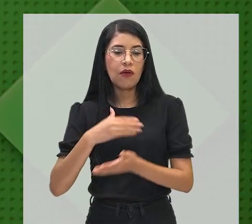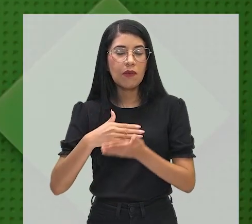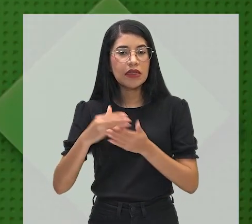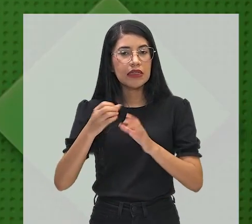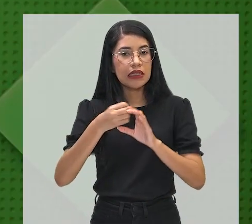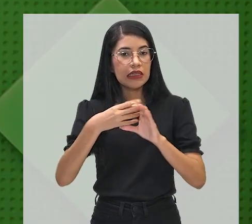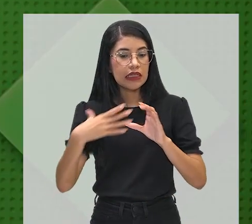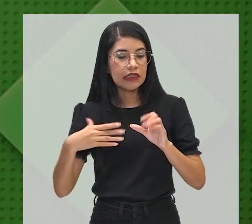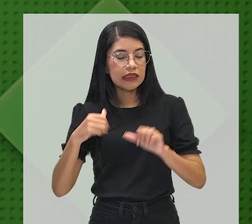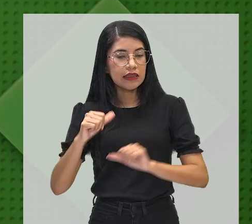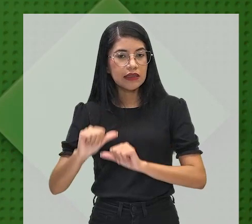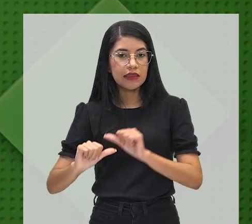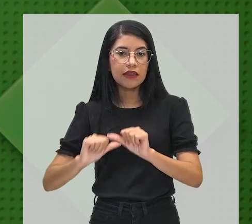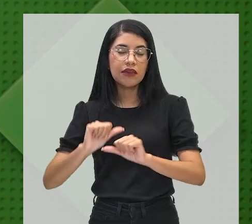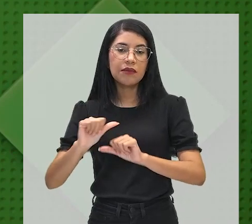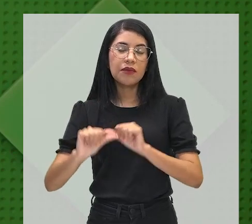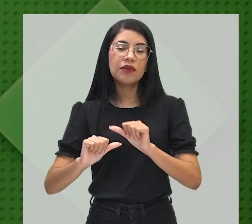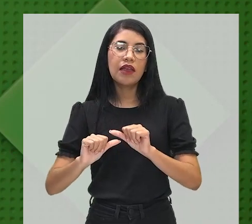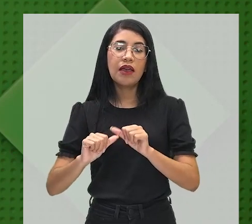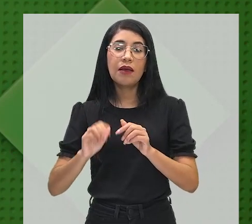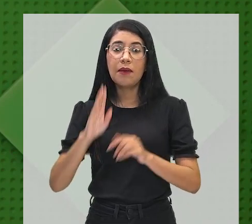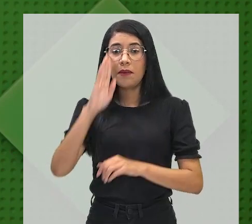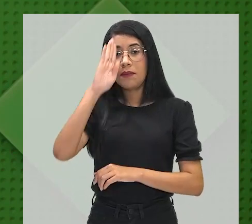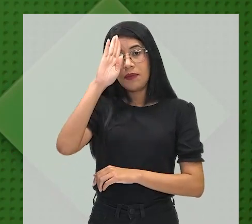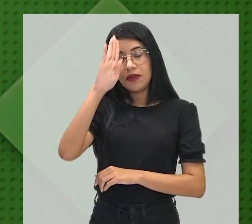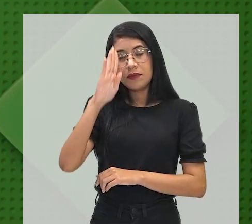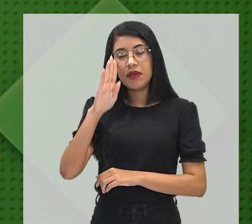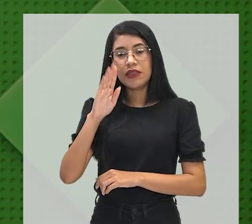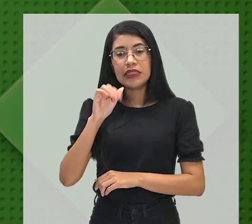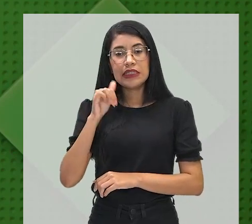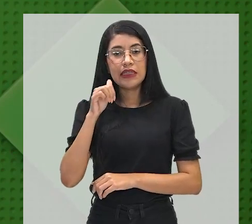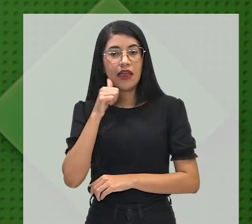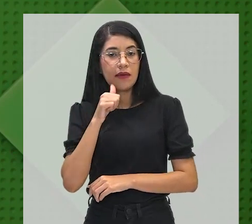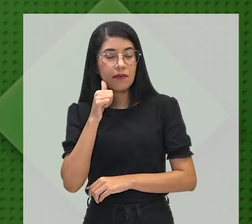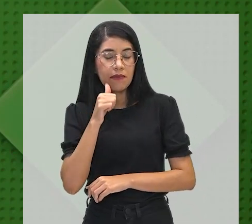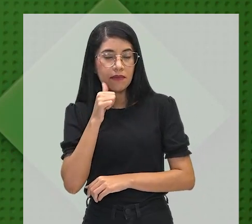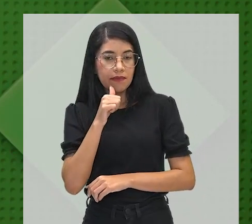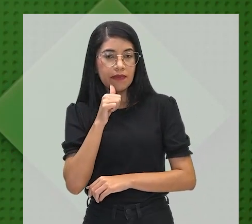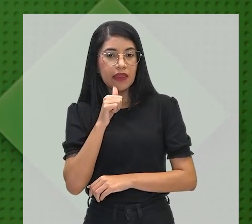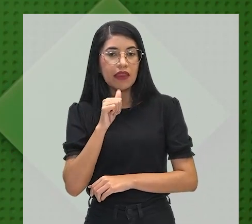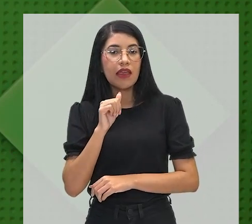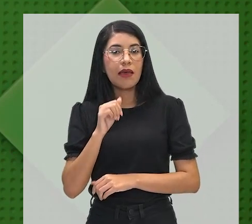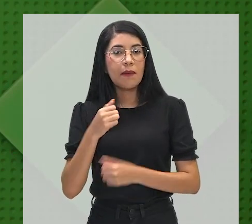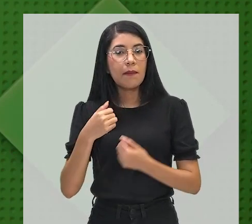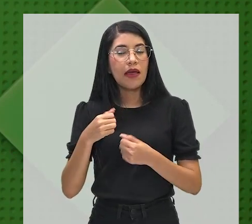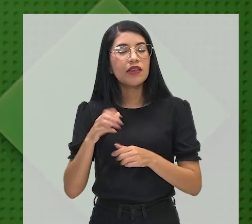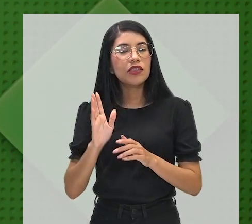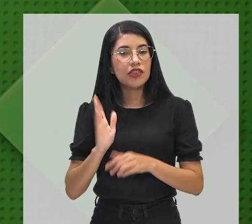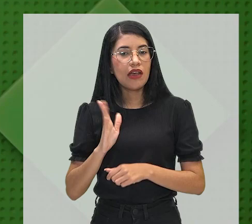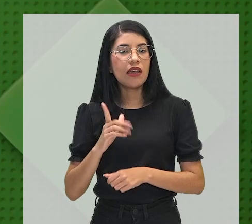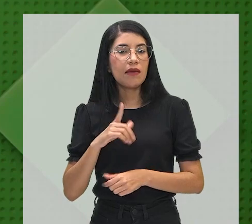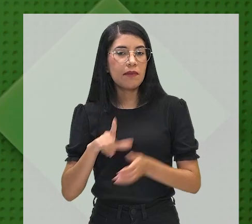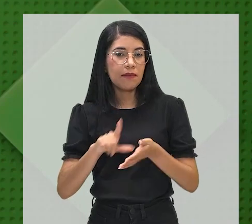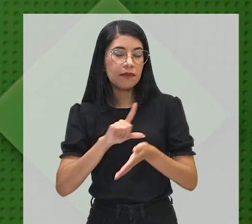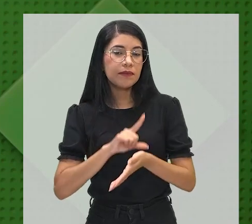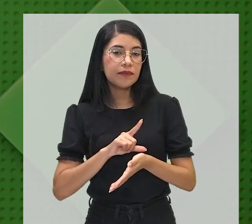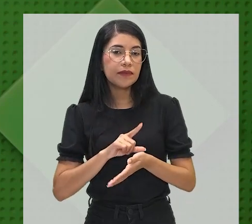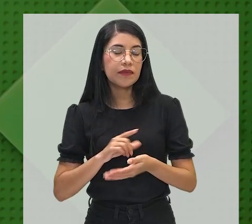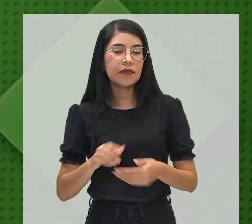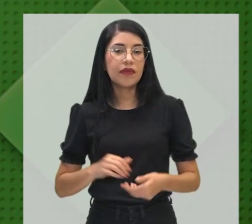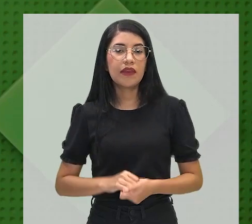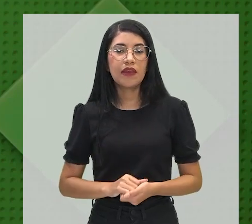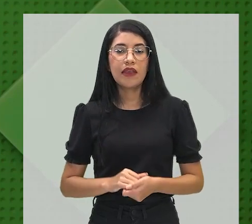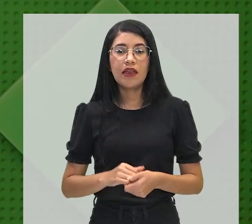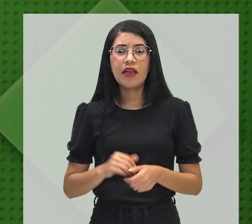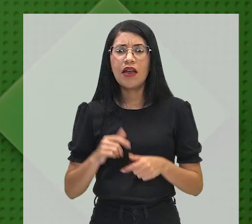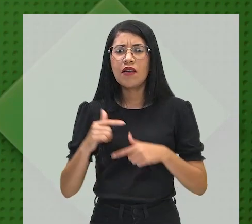essas primeiras características que a gente já citou, principalmente aí no caso das meninas, já é um caso ali de puberdade precoce. E o